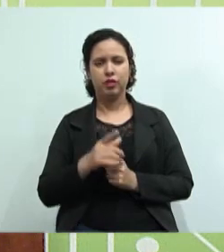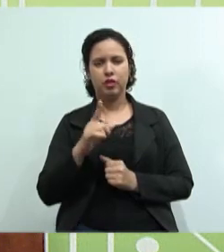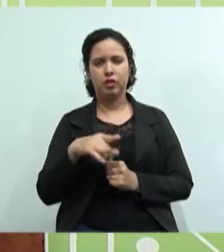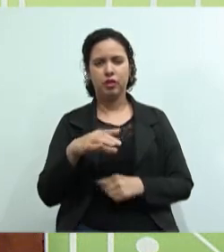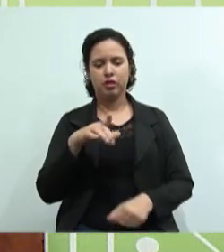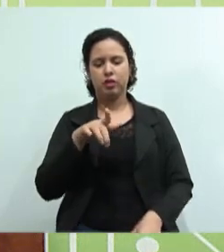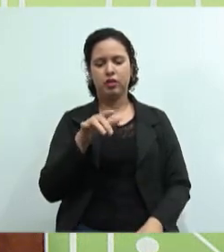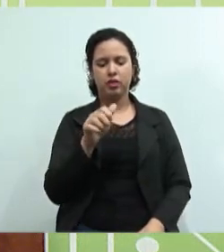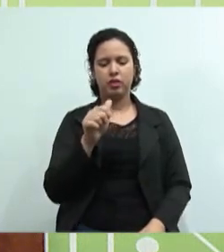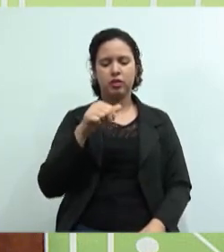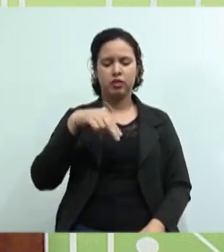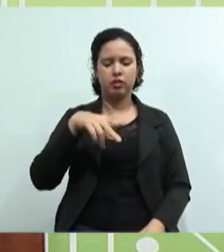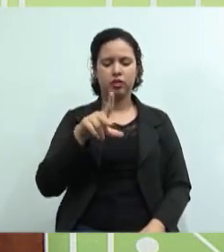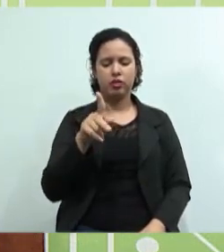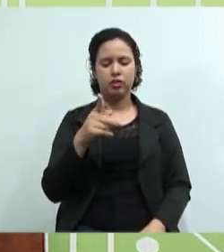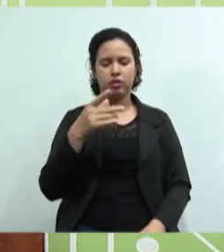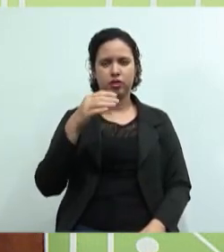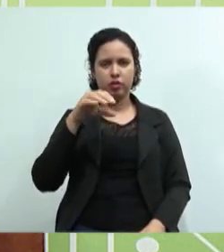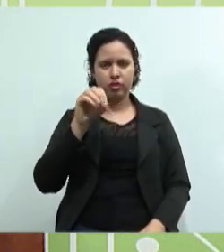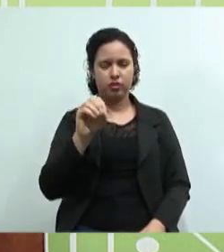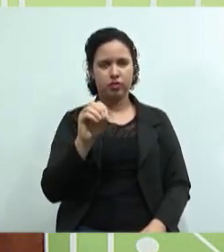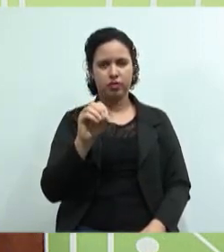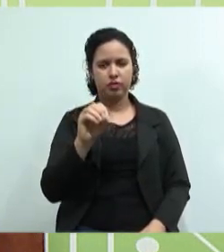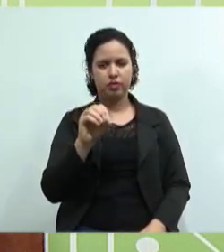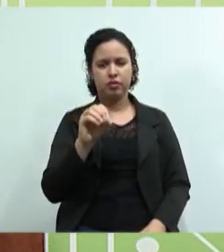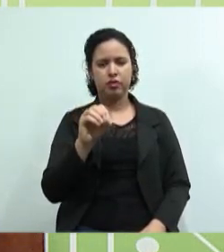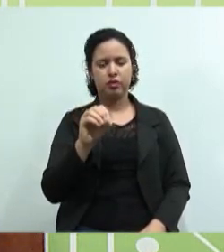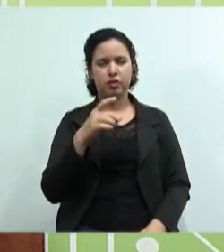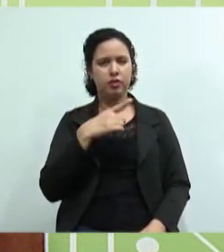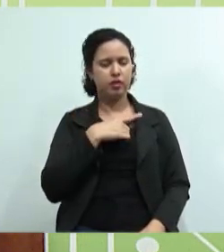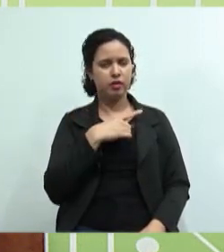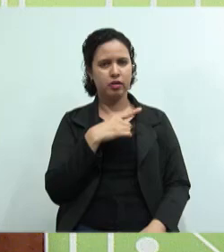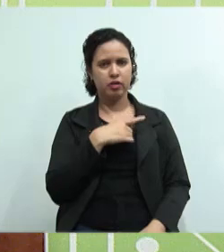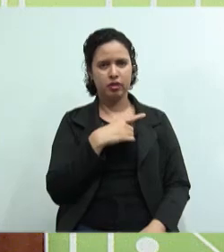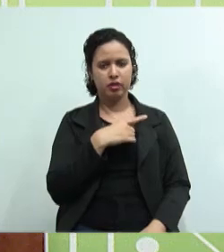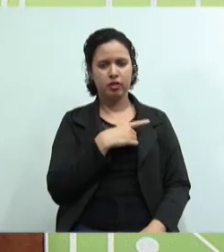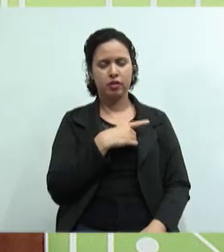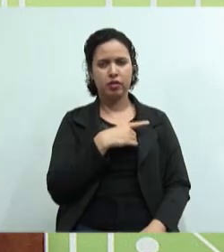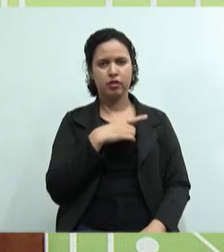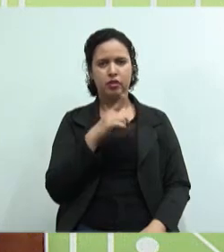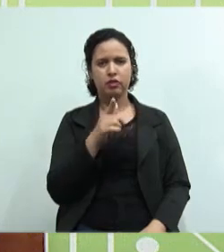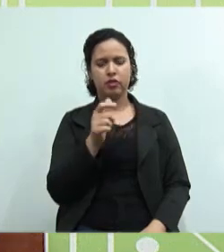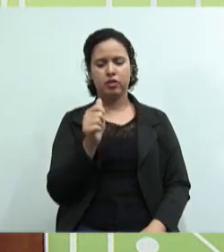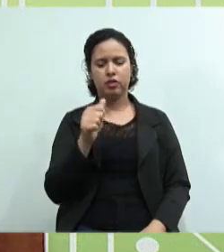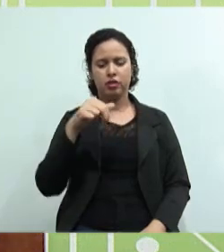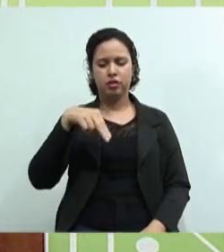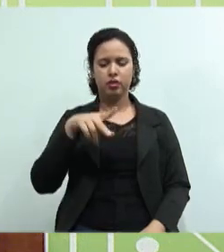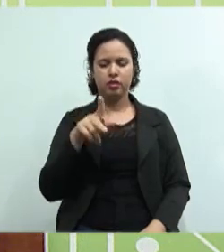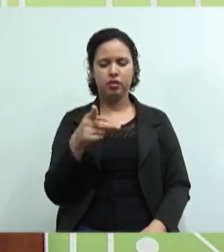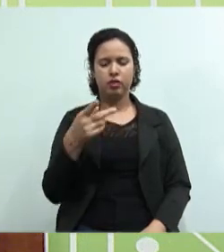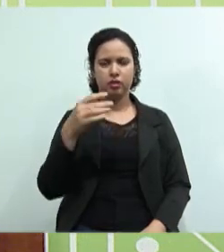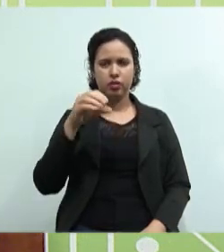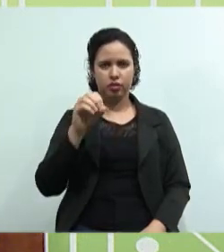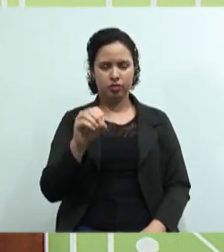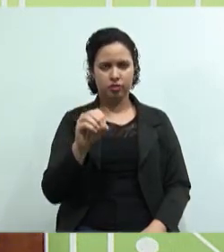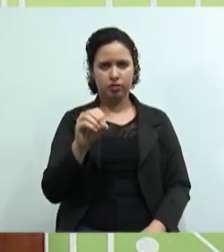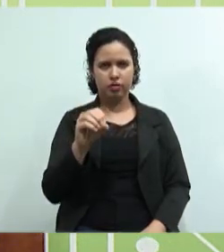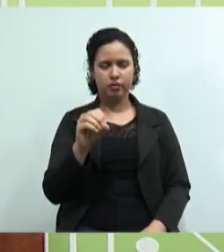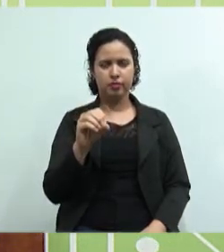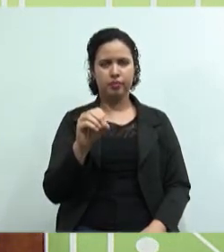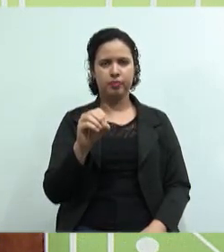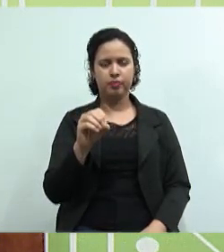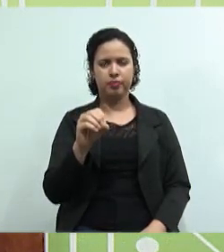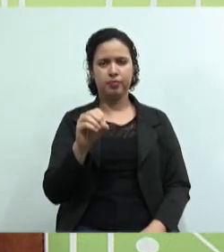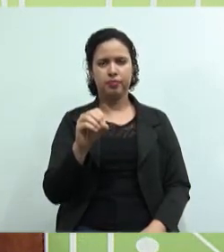ganho, mas para que a cooperativa consiga o quê? Consiga ter um ganho naquele produto que foi produzido por